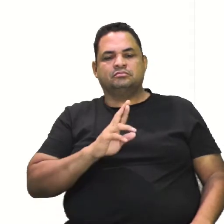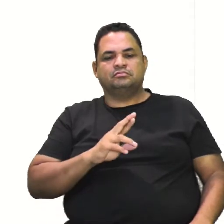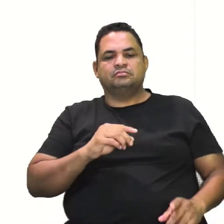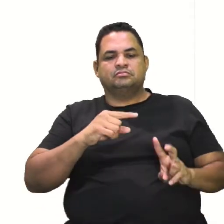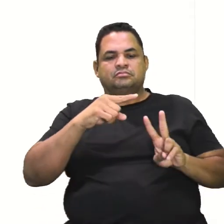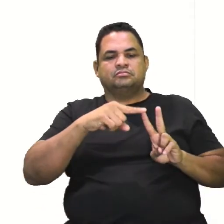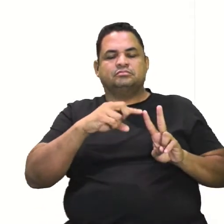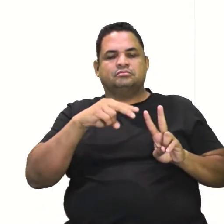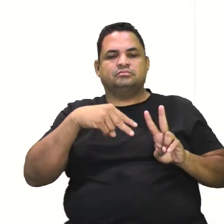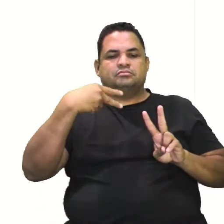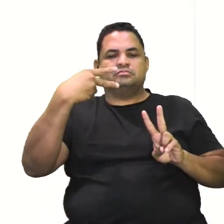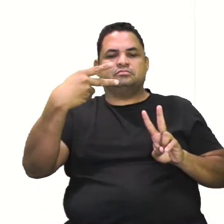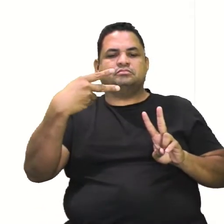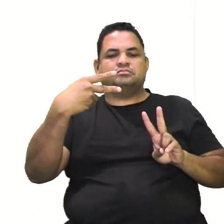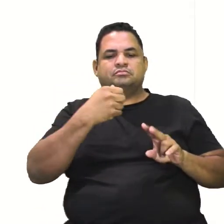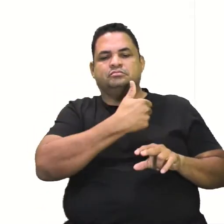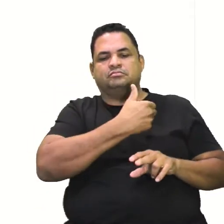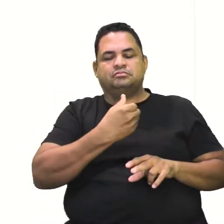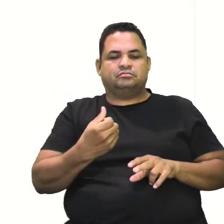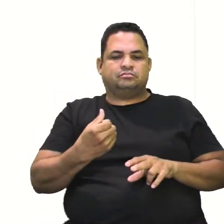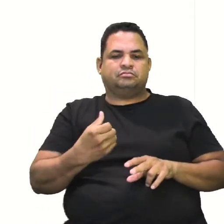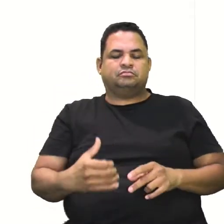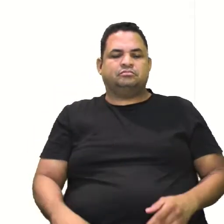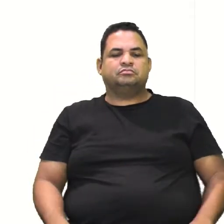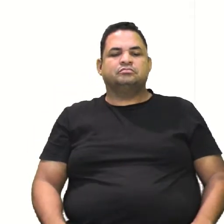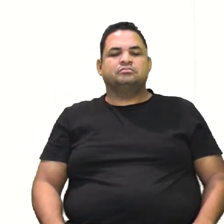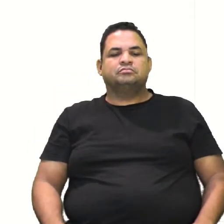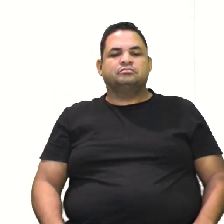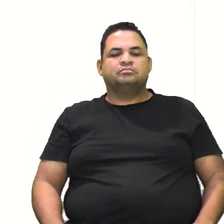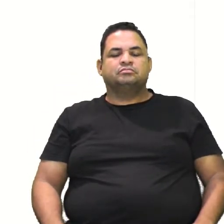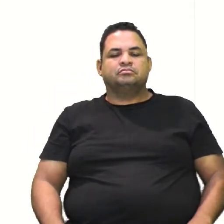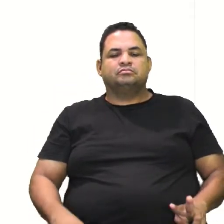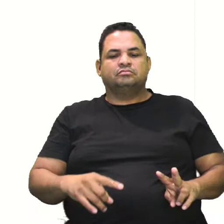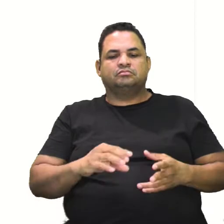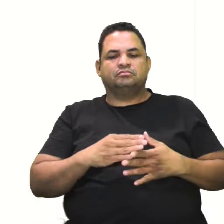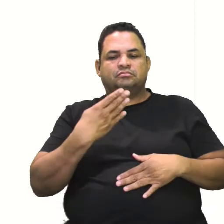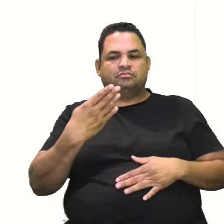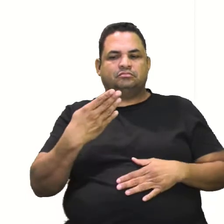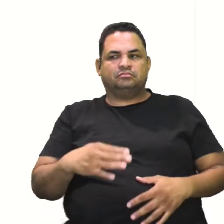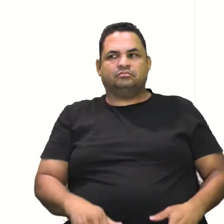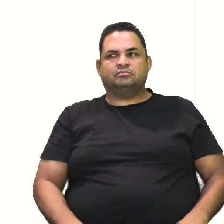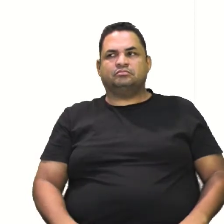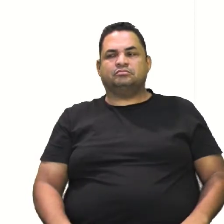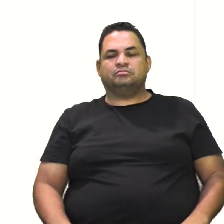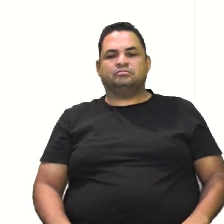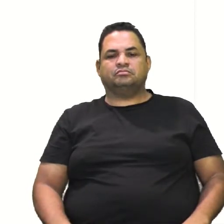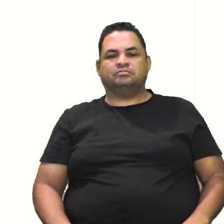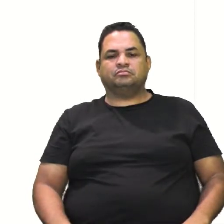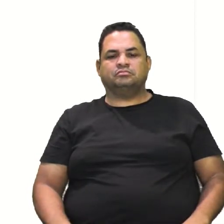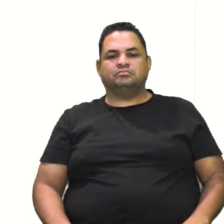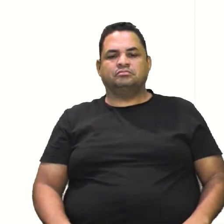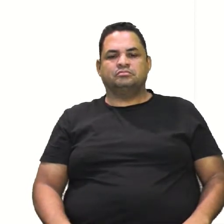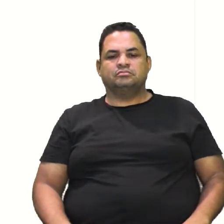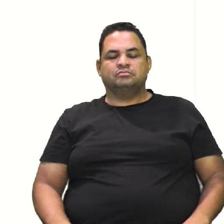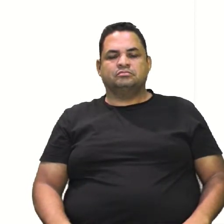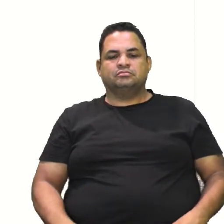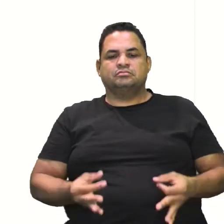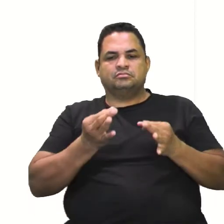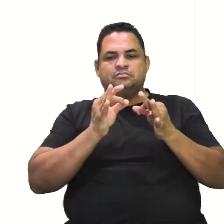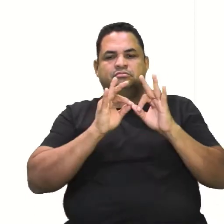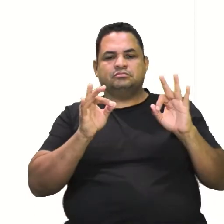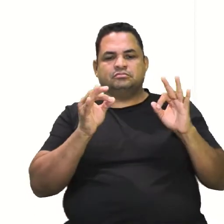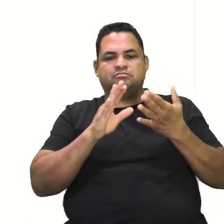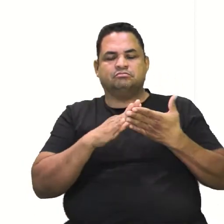raiz quadrada do valor 16. 16. Então, meu raio aqui é 4. 4. Simples assim, era